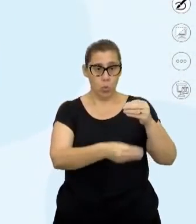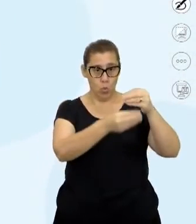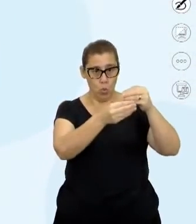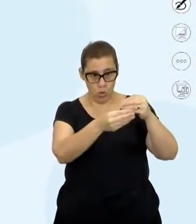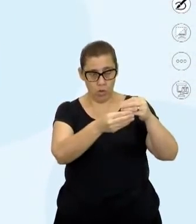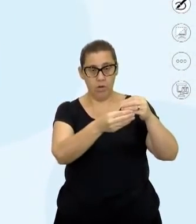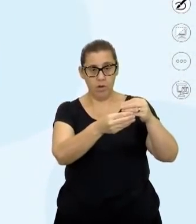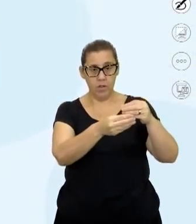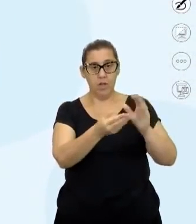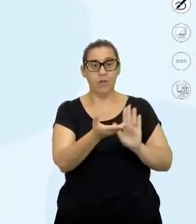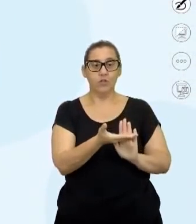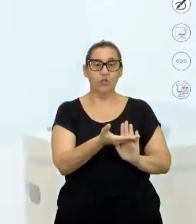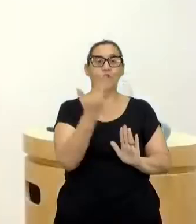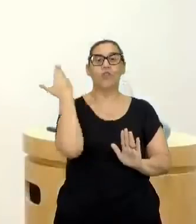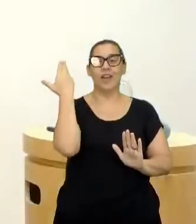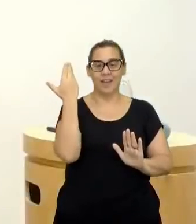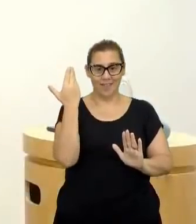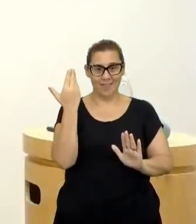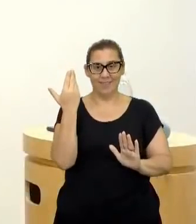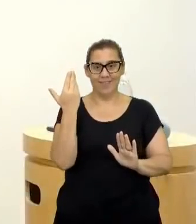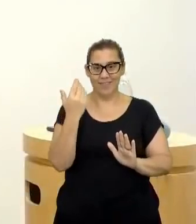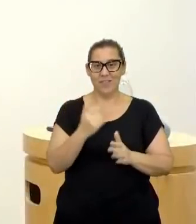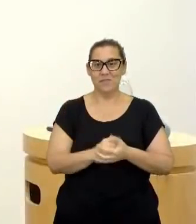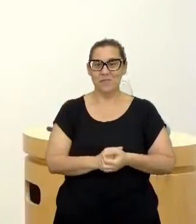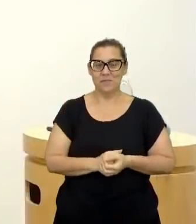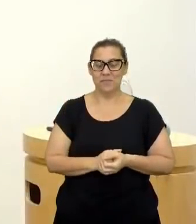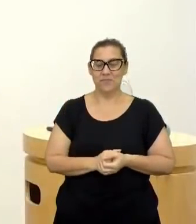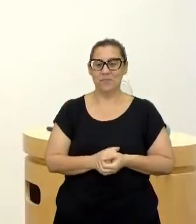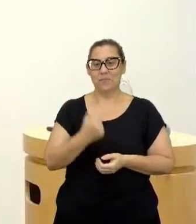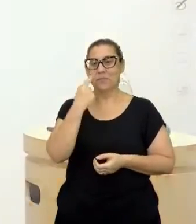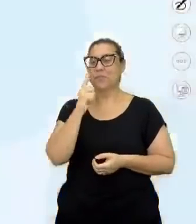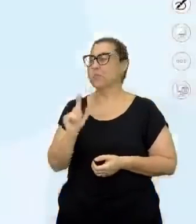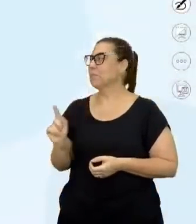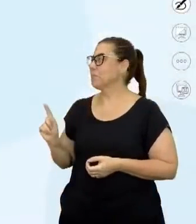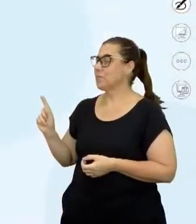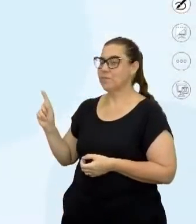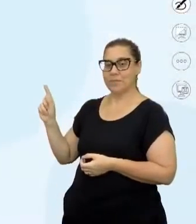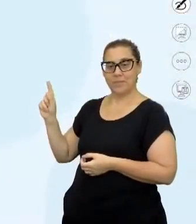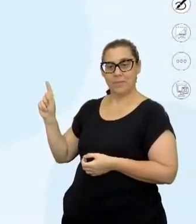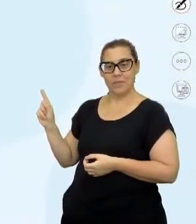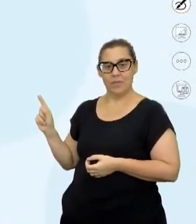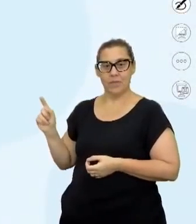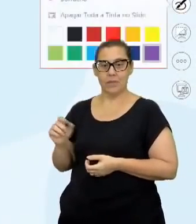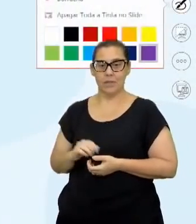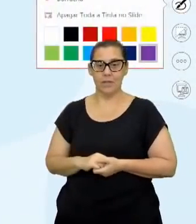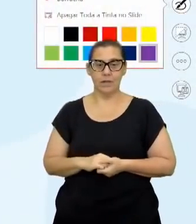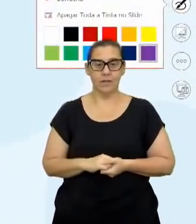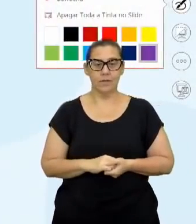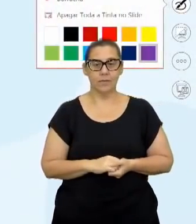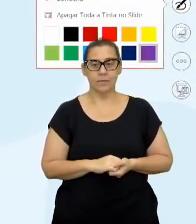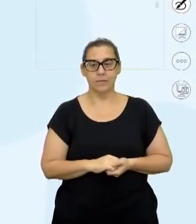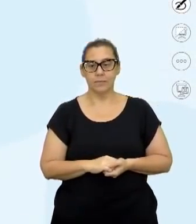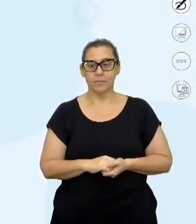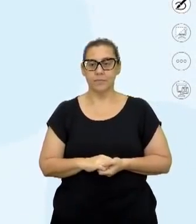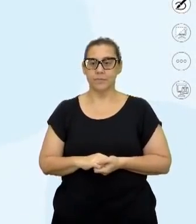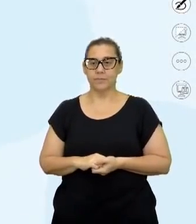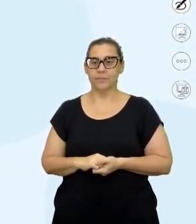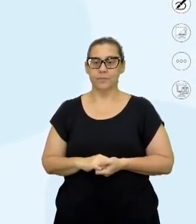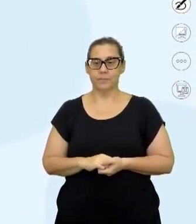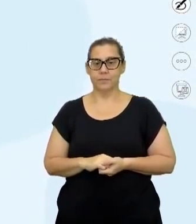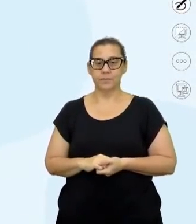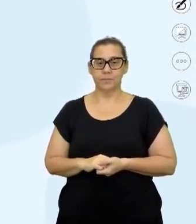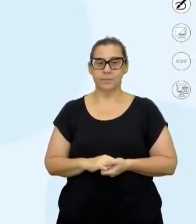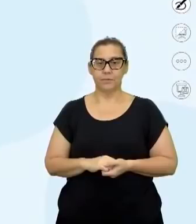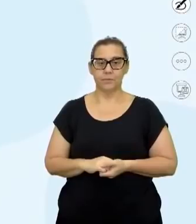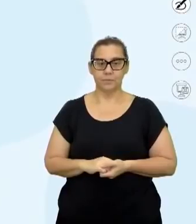os retângulos, eu vou retirar os 2 retângulos do A quadrado. Veja, ó. Então, nós temos aqui, deixa eu apagar isso.